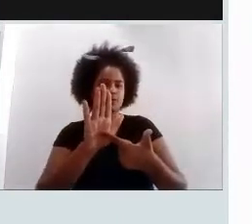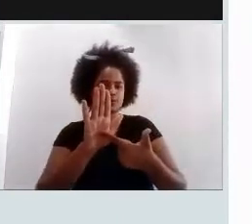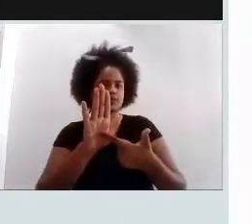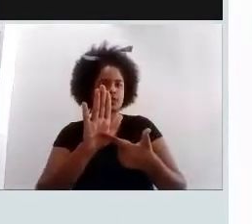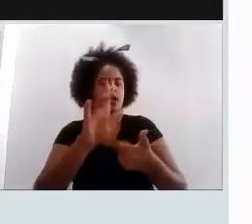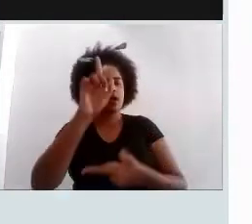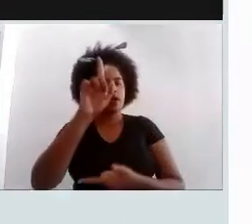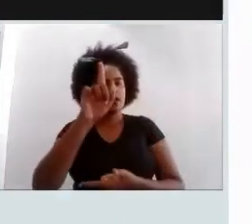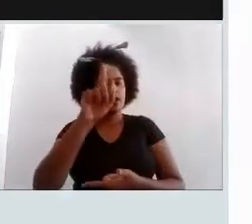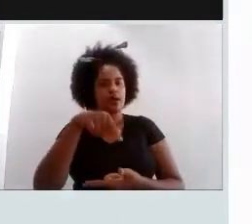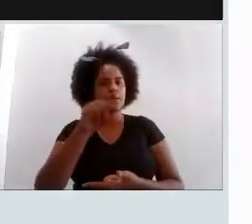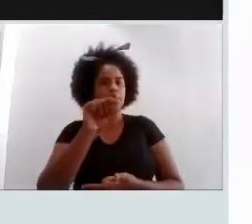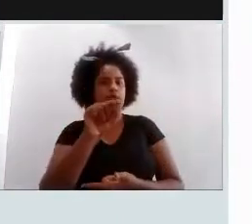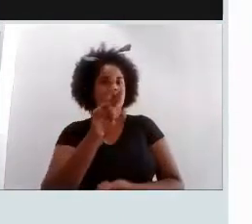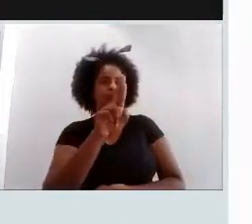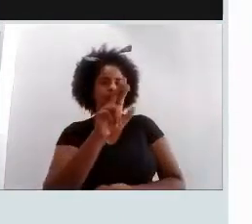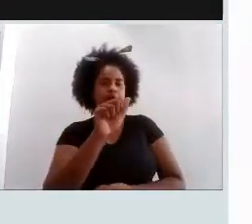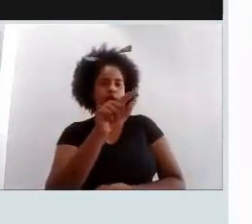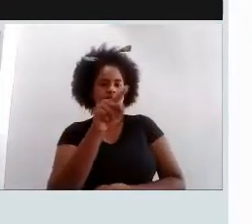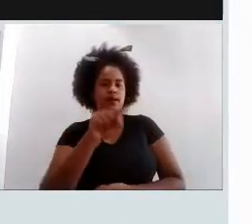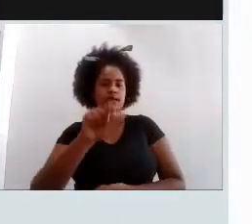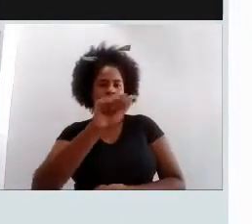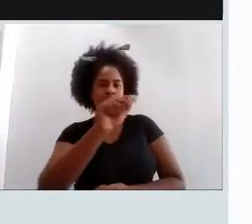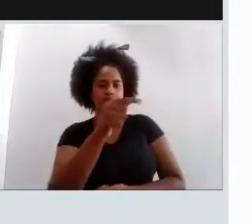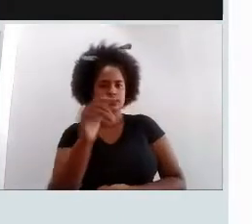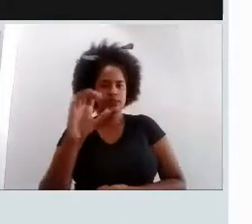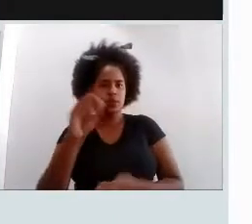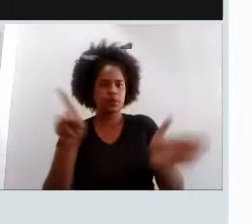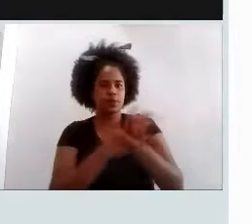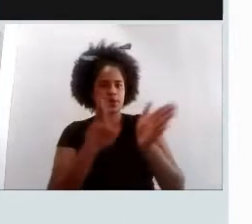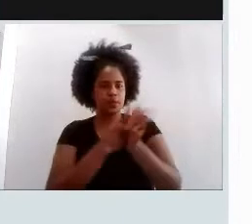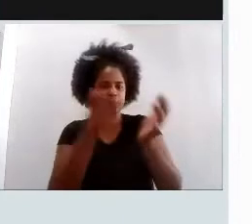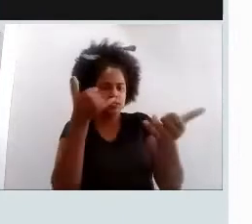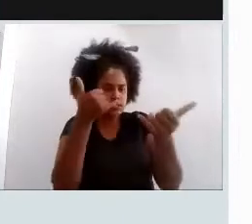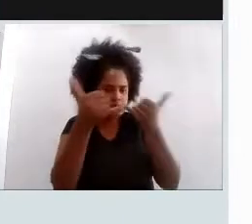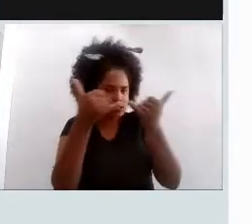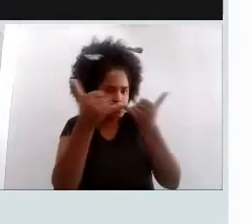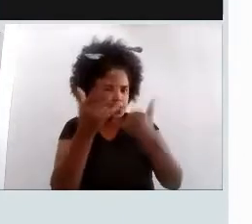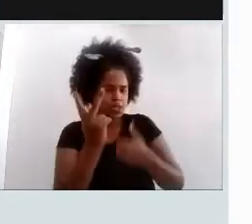de semelhança. Pode passar para o próximo, por favor.